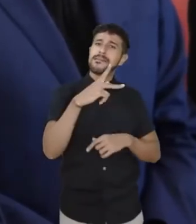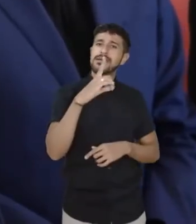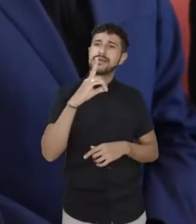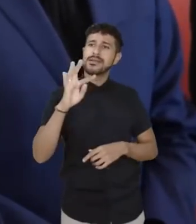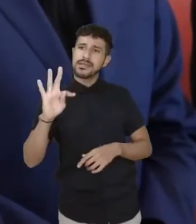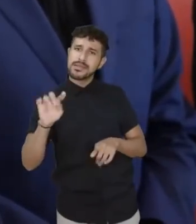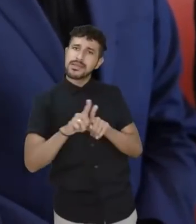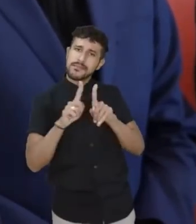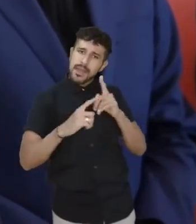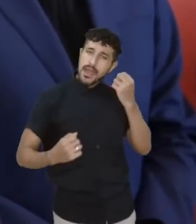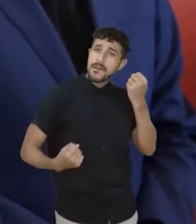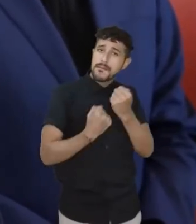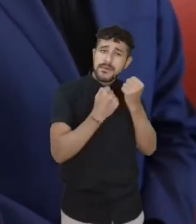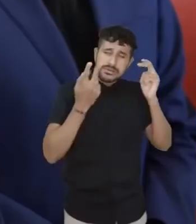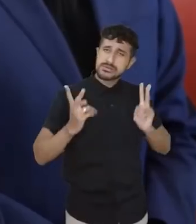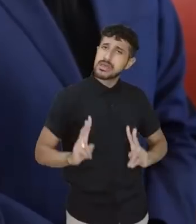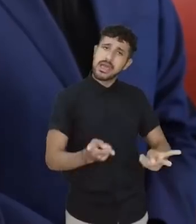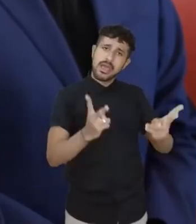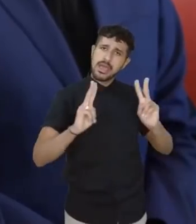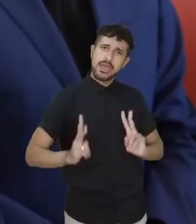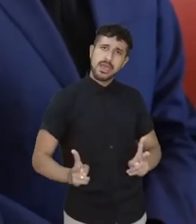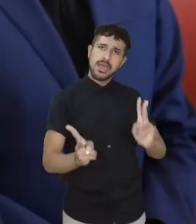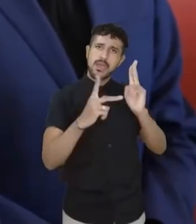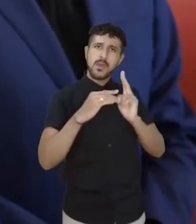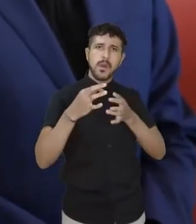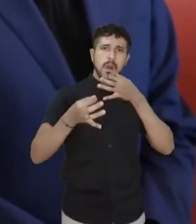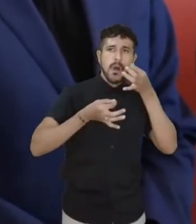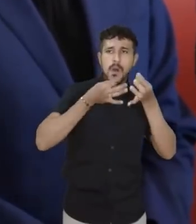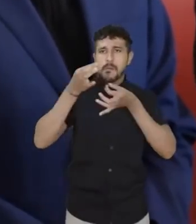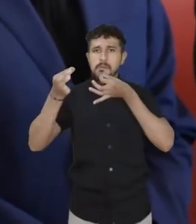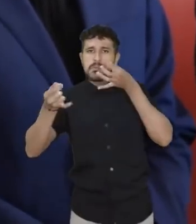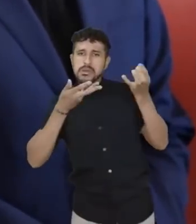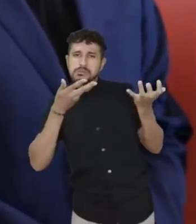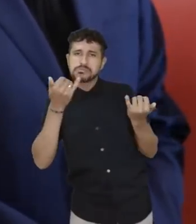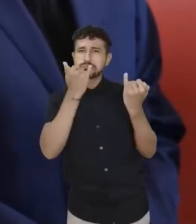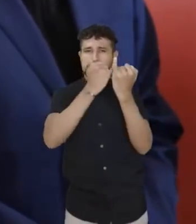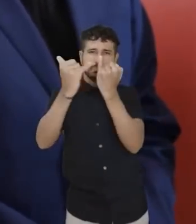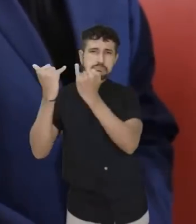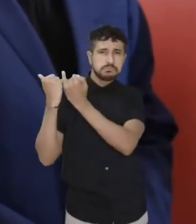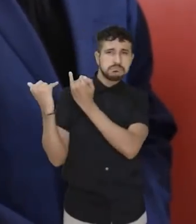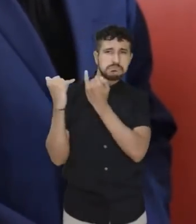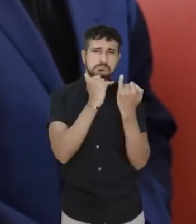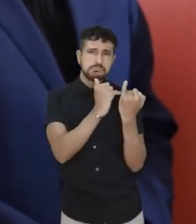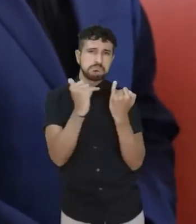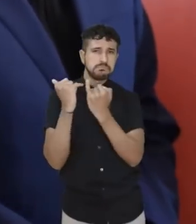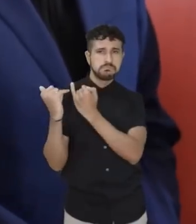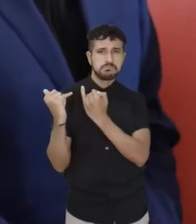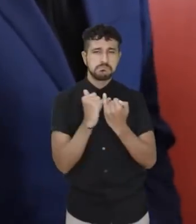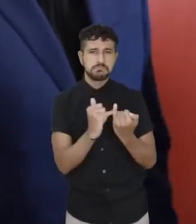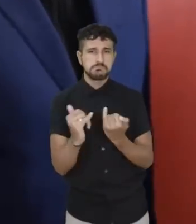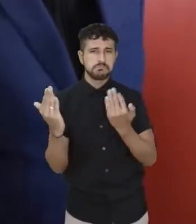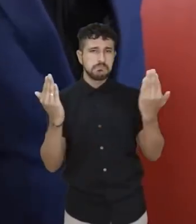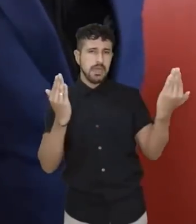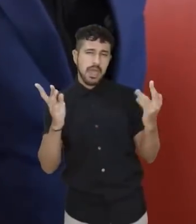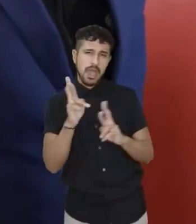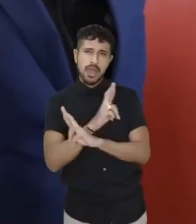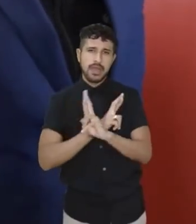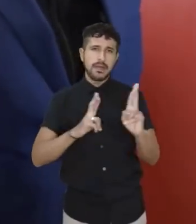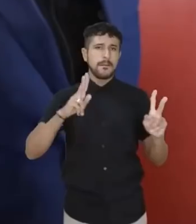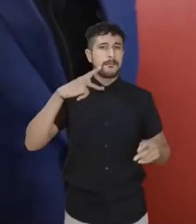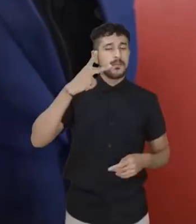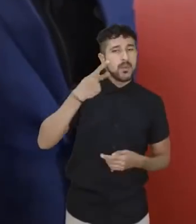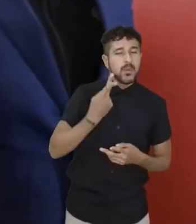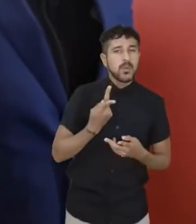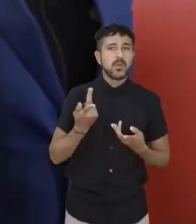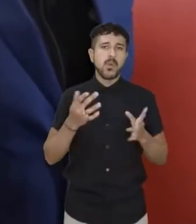que sempre, né, teve posições aí muito semelhantes, muito parecidas em relação à política e à